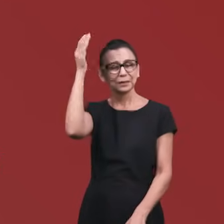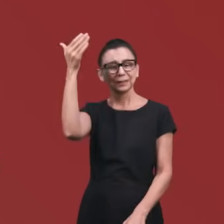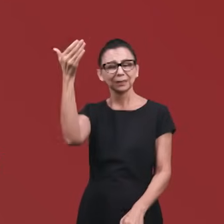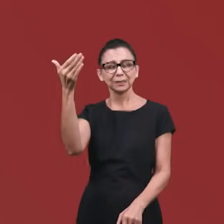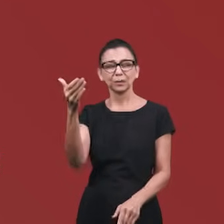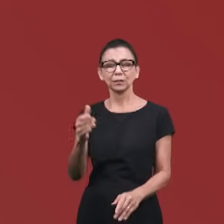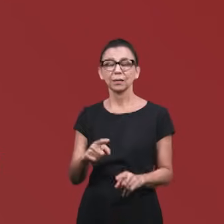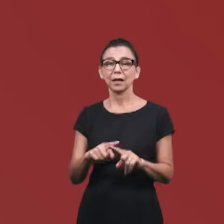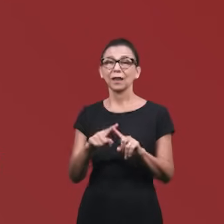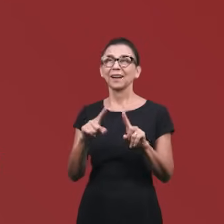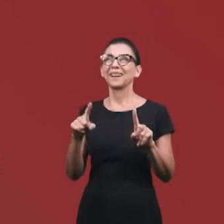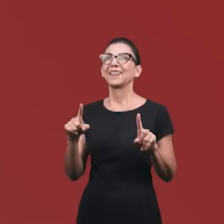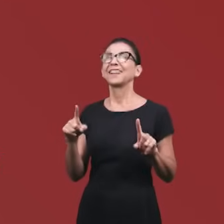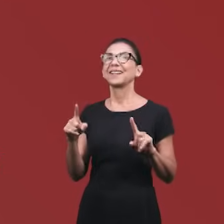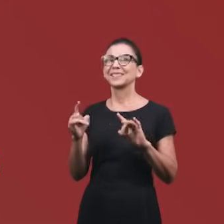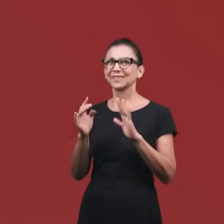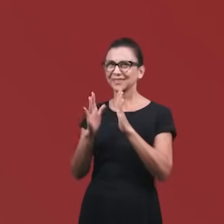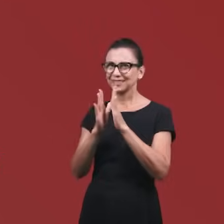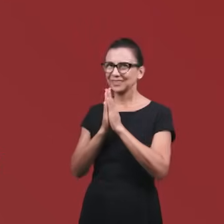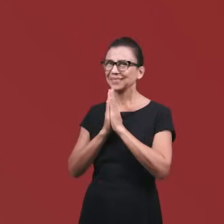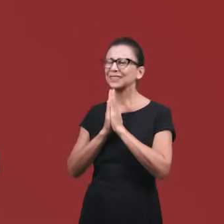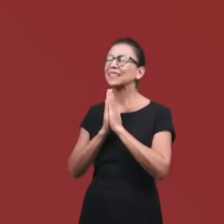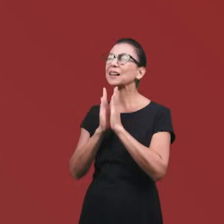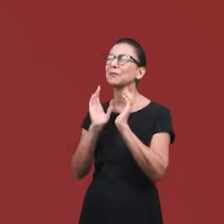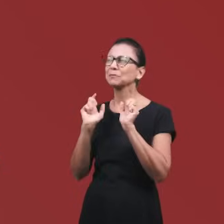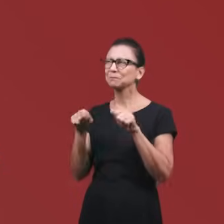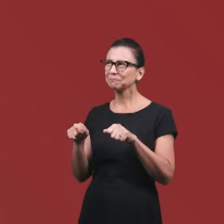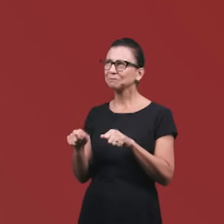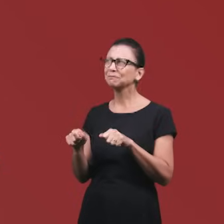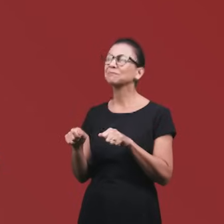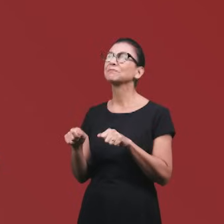resolver mas eu sei que posso